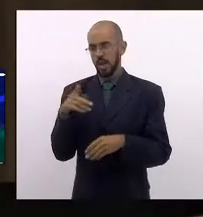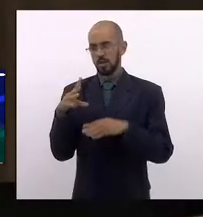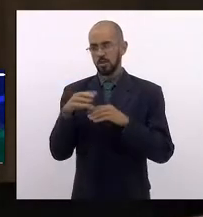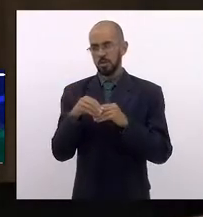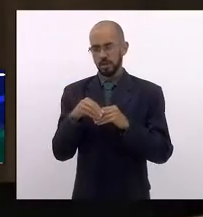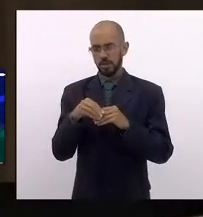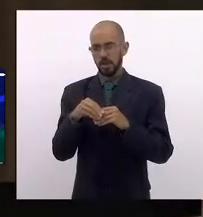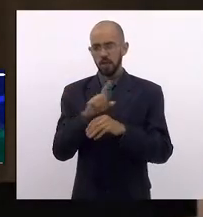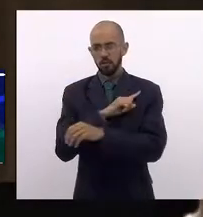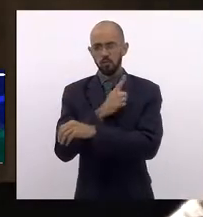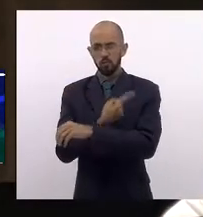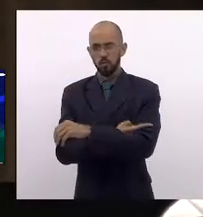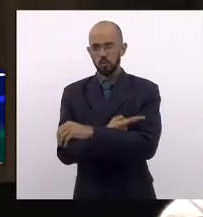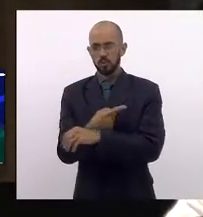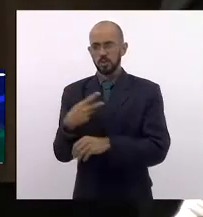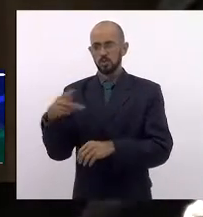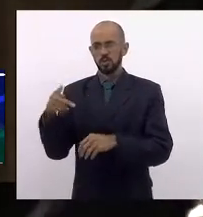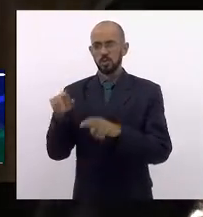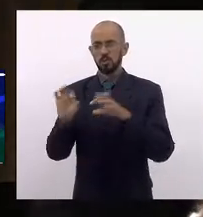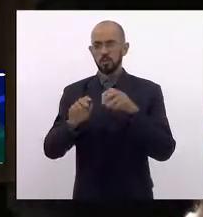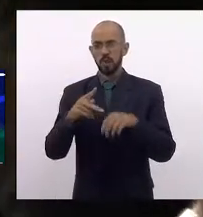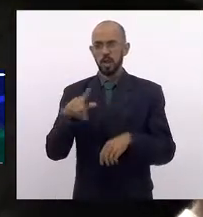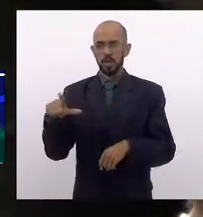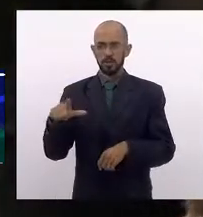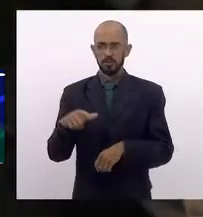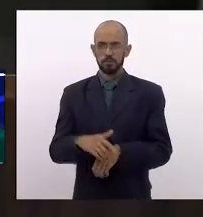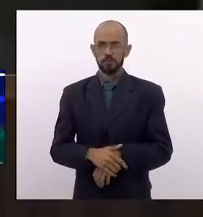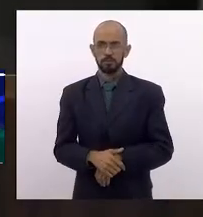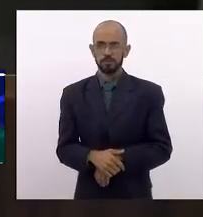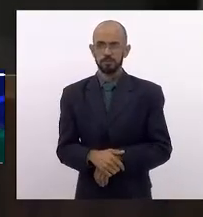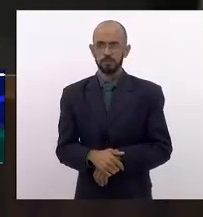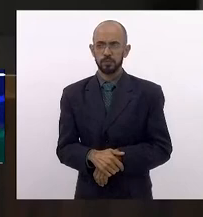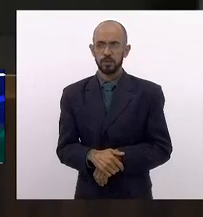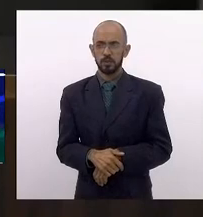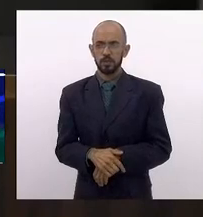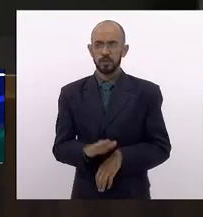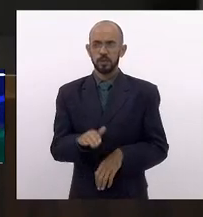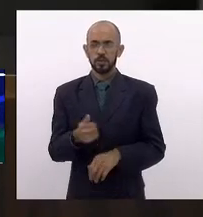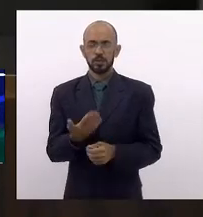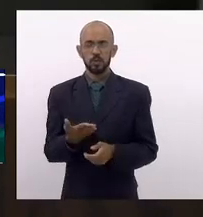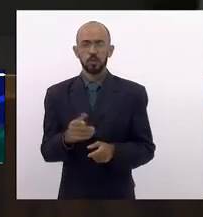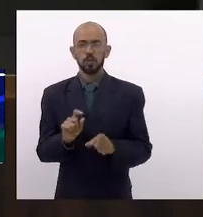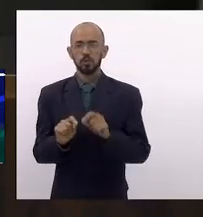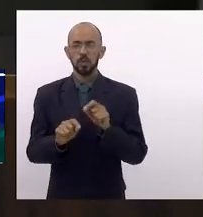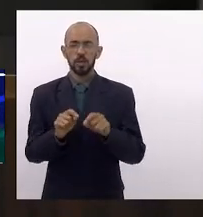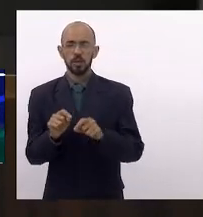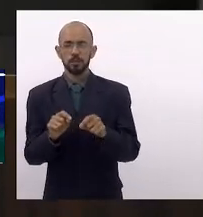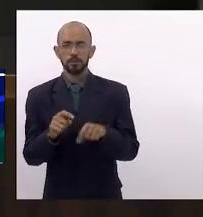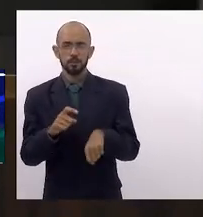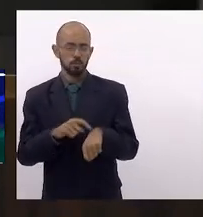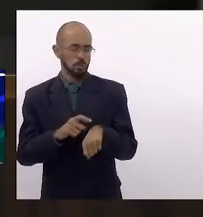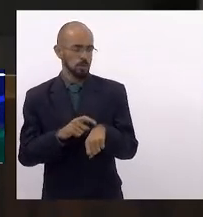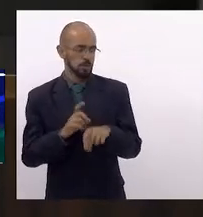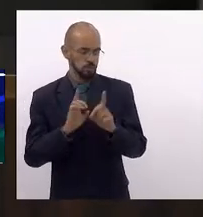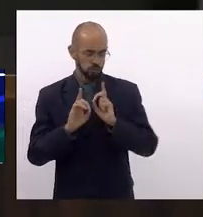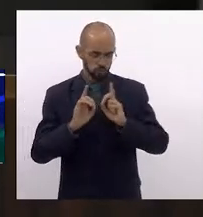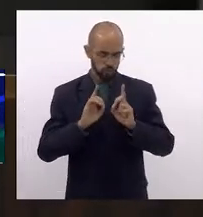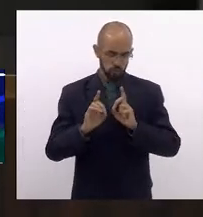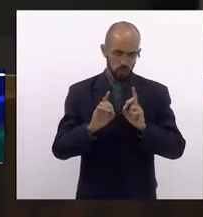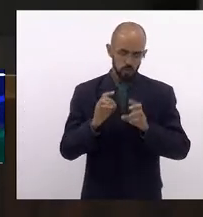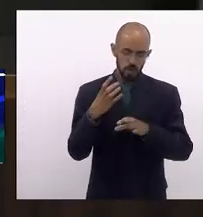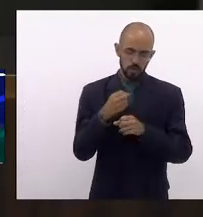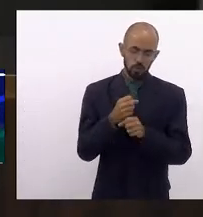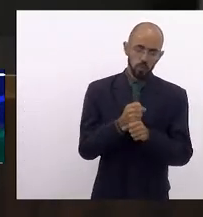aposta ou aí a sua ao seu projeto nós realizamos aqui quando estava discutindo as contas